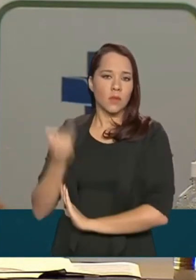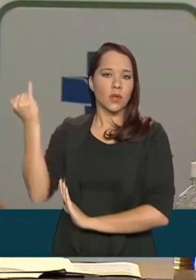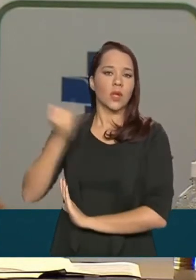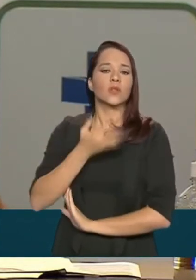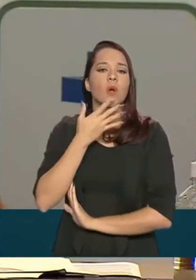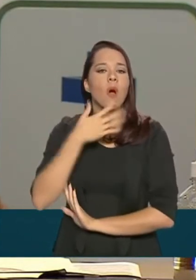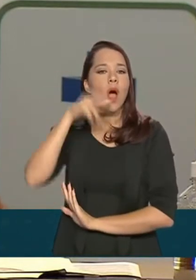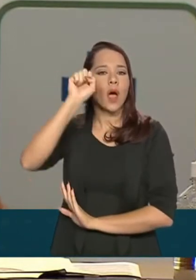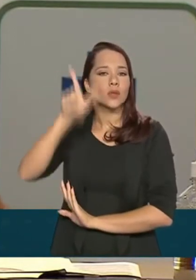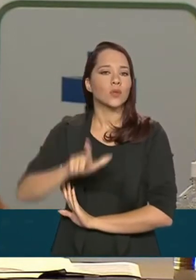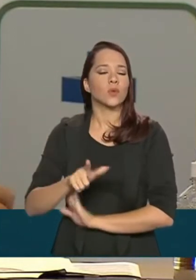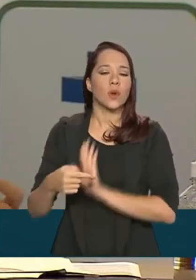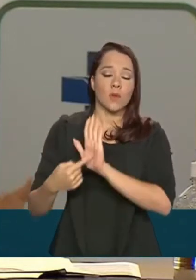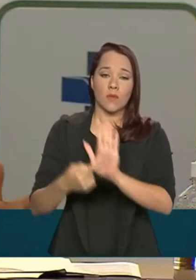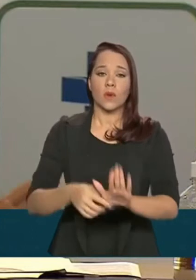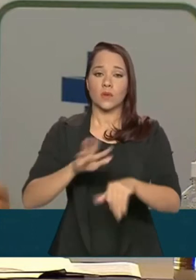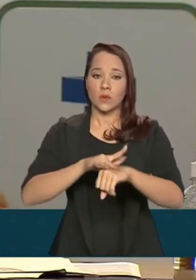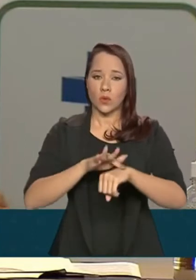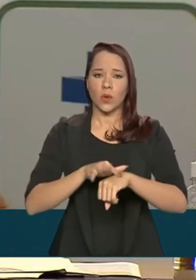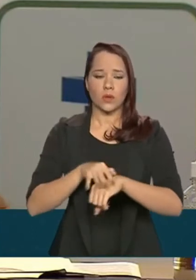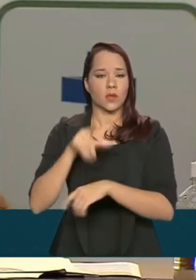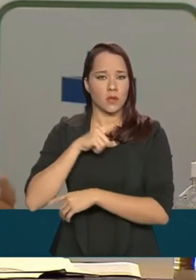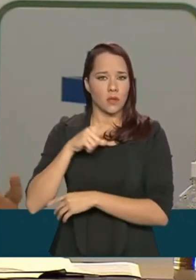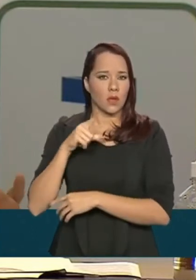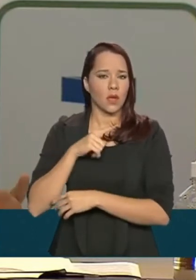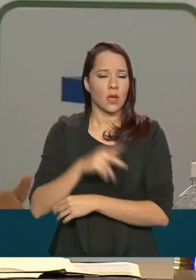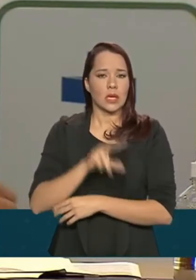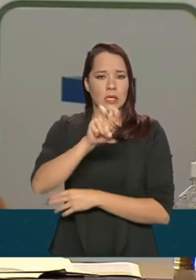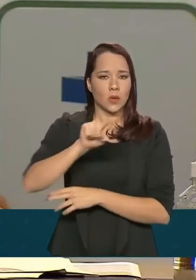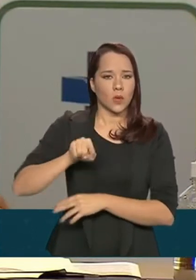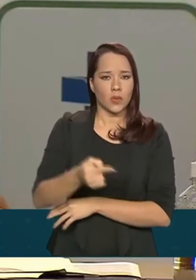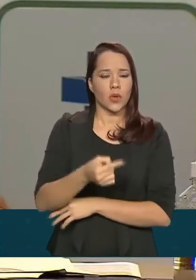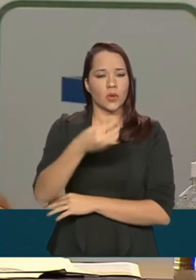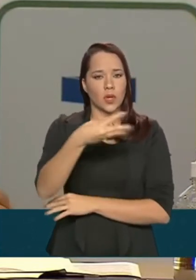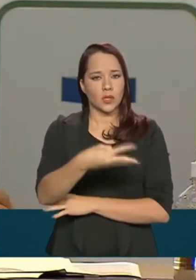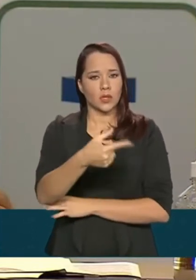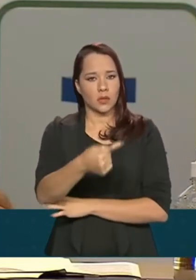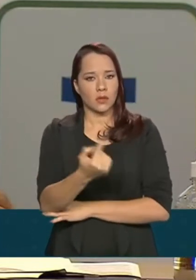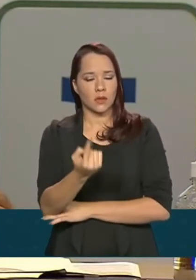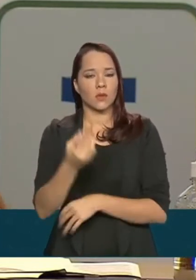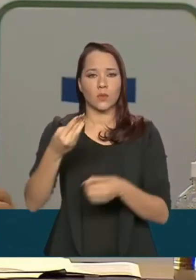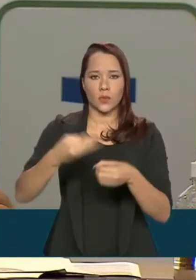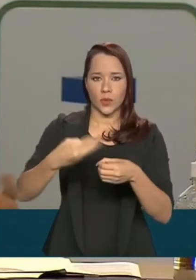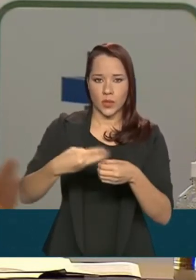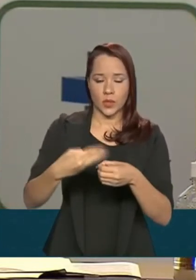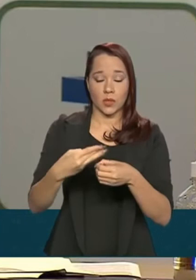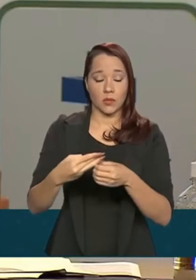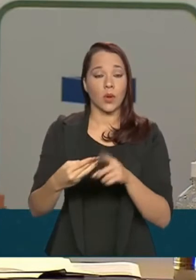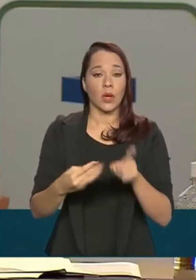azul, ele mostra que a doença está presente em 5.371 municípios